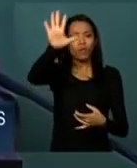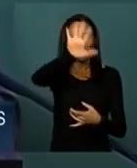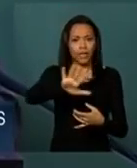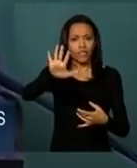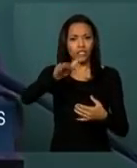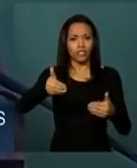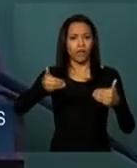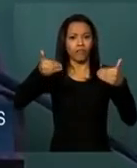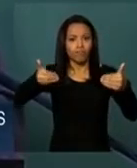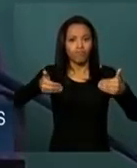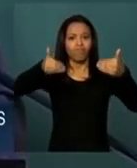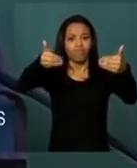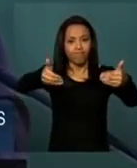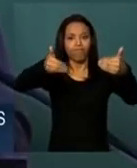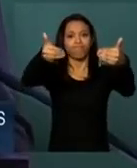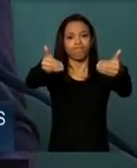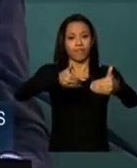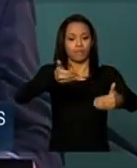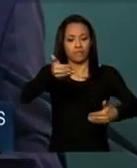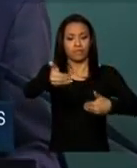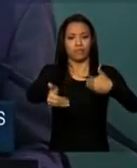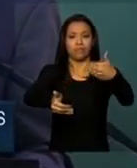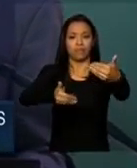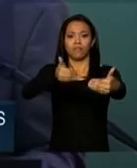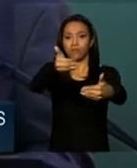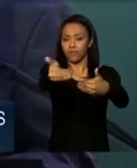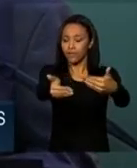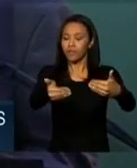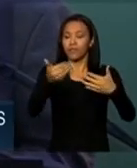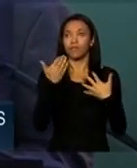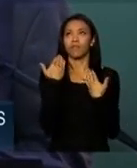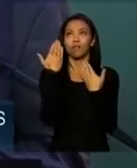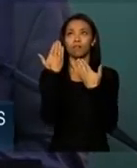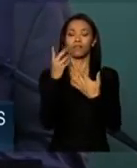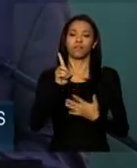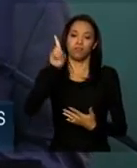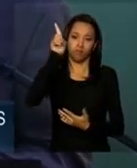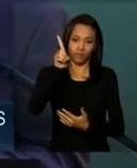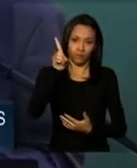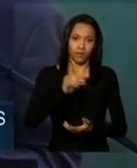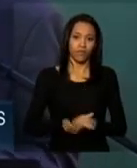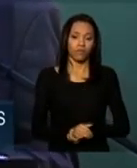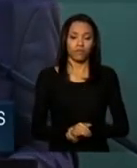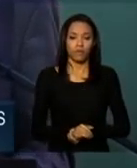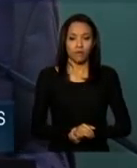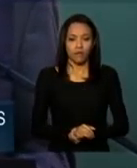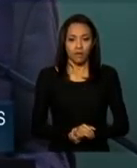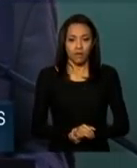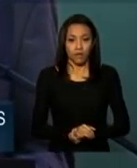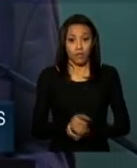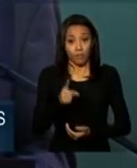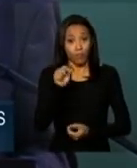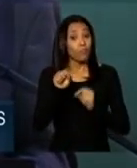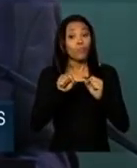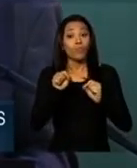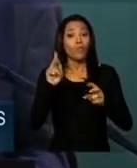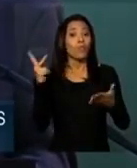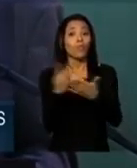a passos largos. E avança, graças a Deus, por essas